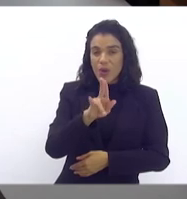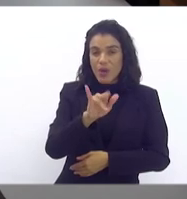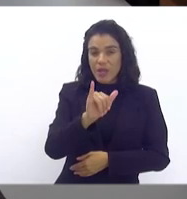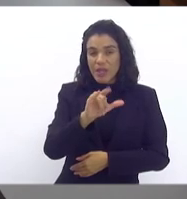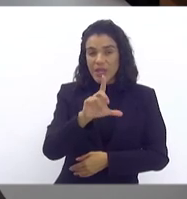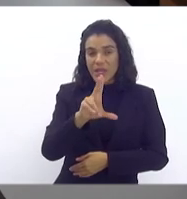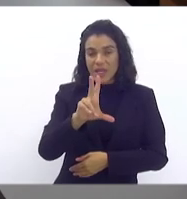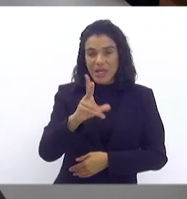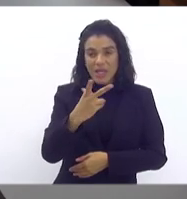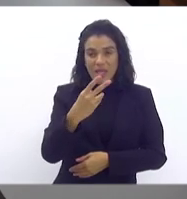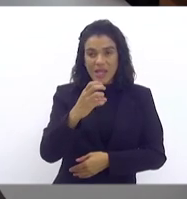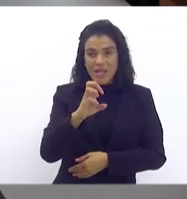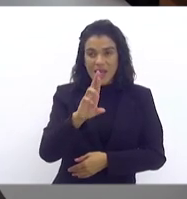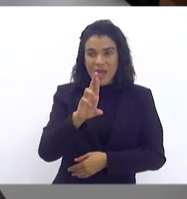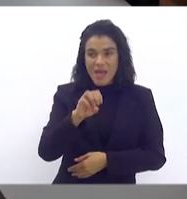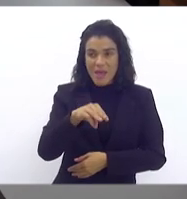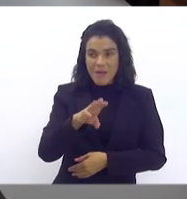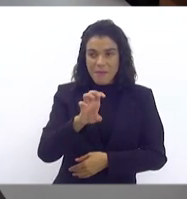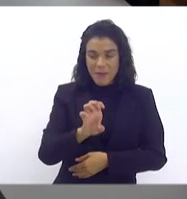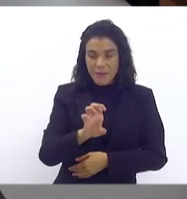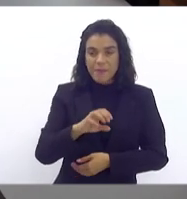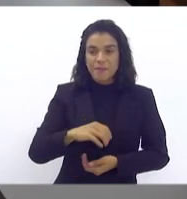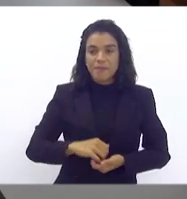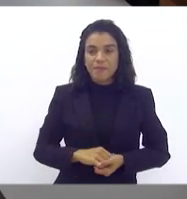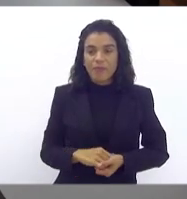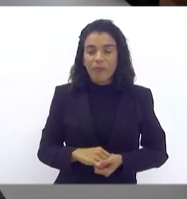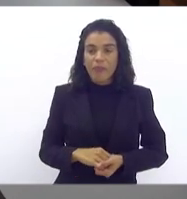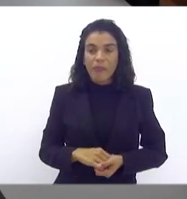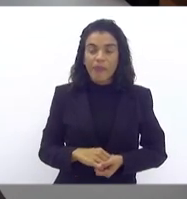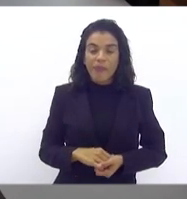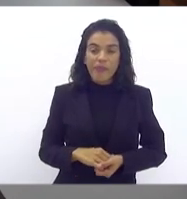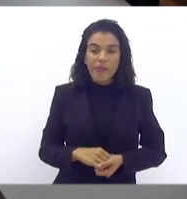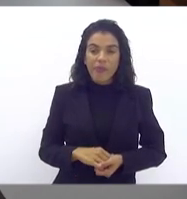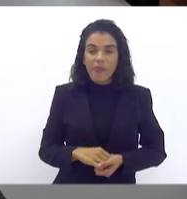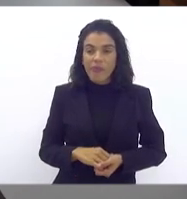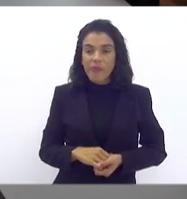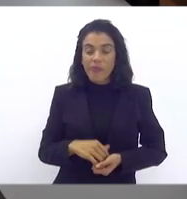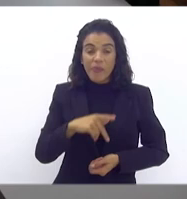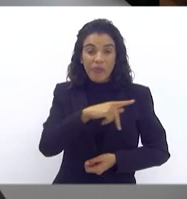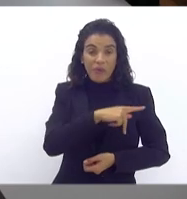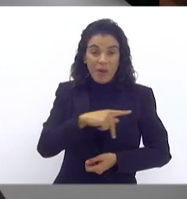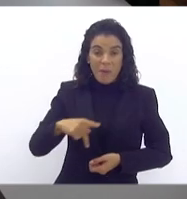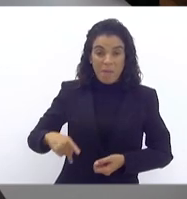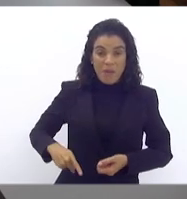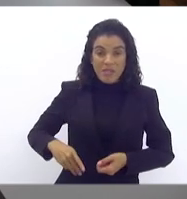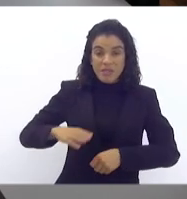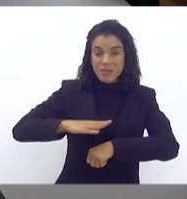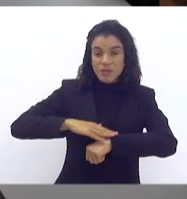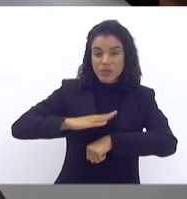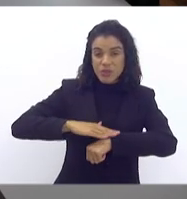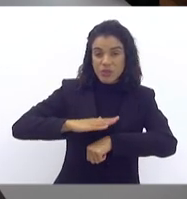munir Deputado Júlio Rocha Presidente no